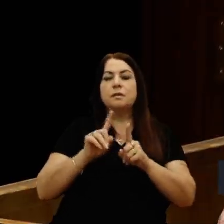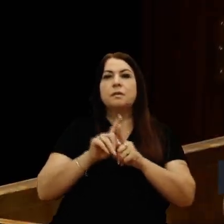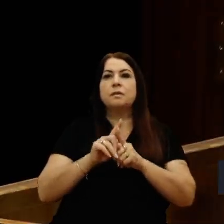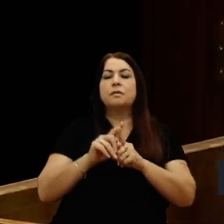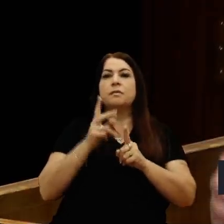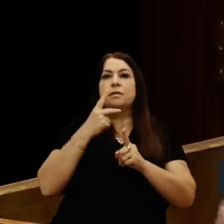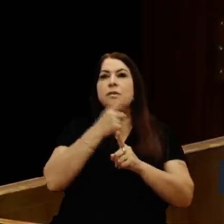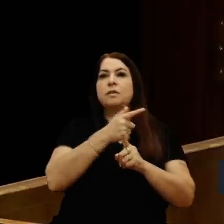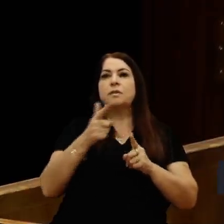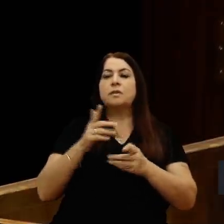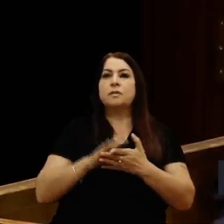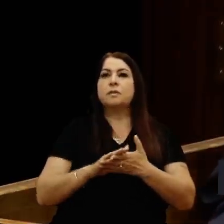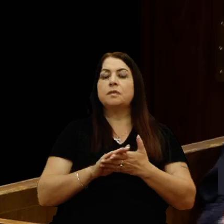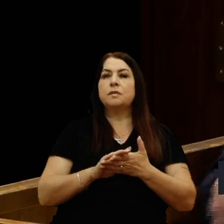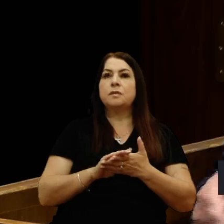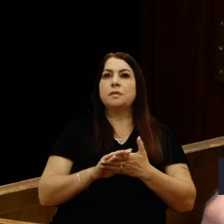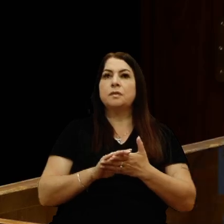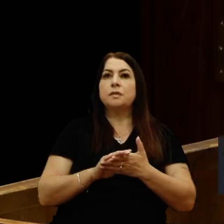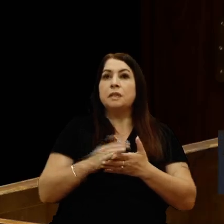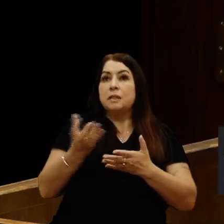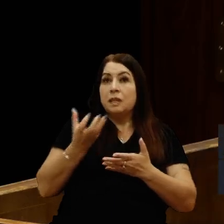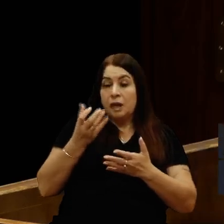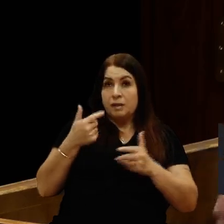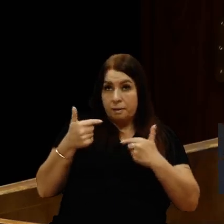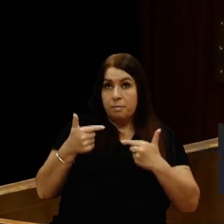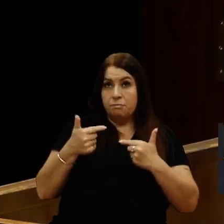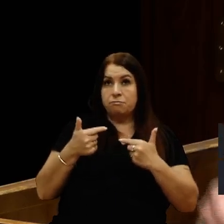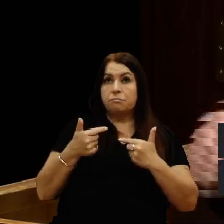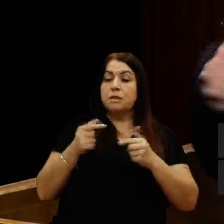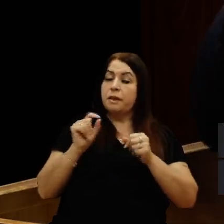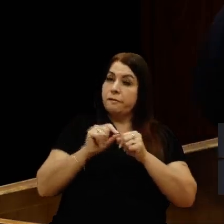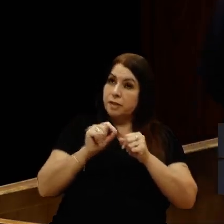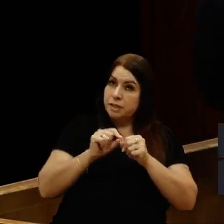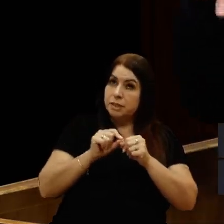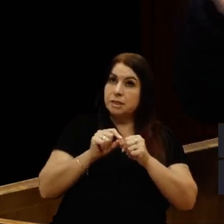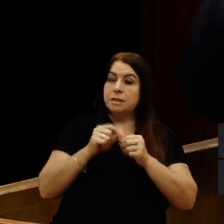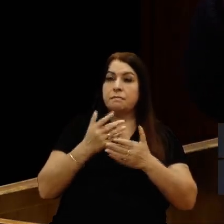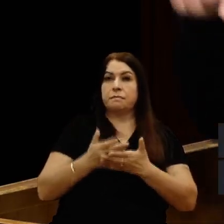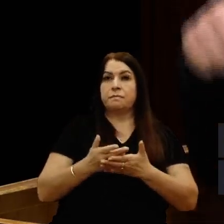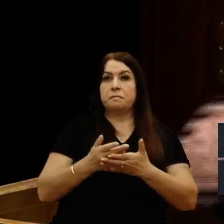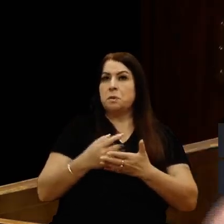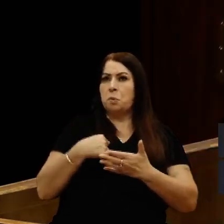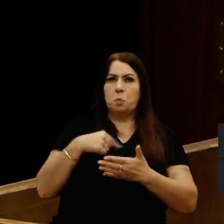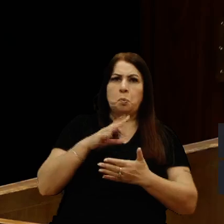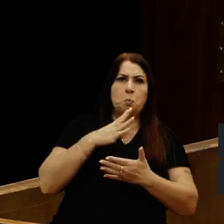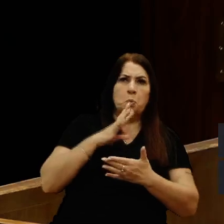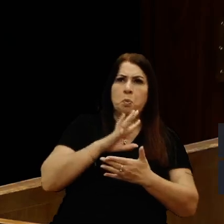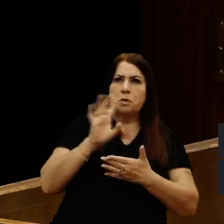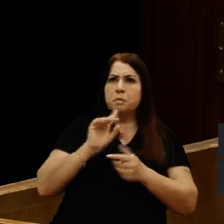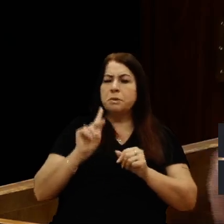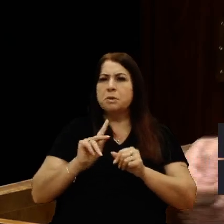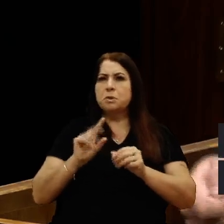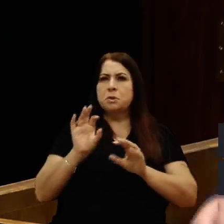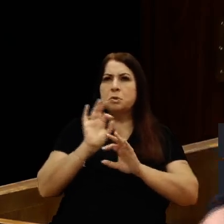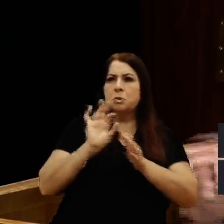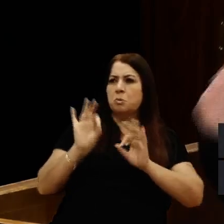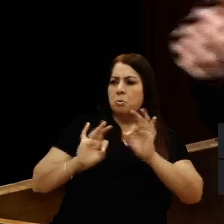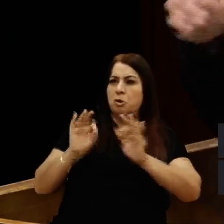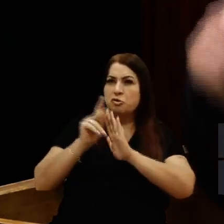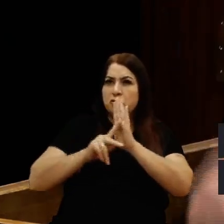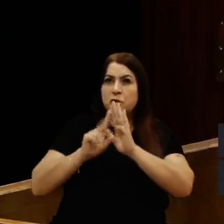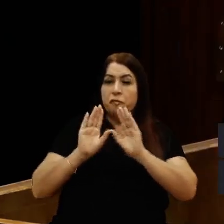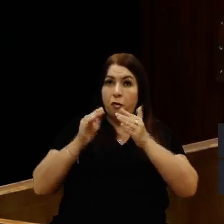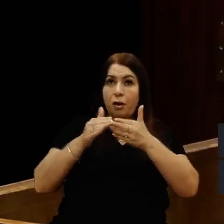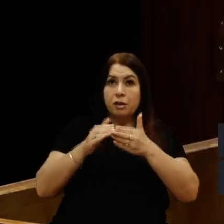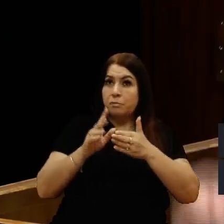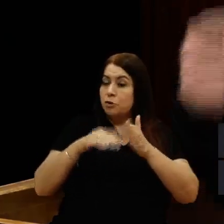falei, né? Quem quer trabalhar, quem quer fazer, que eu desconheço alguém aqui que não tem um projeto focado, porque